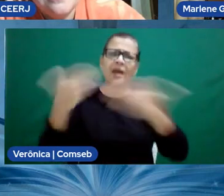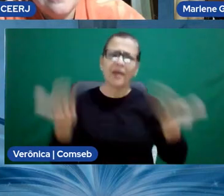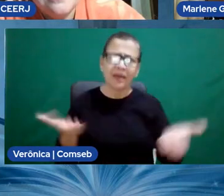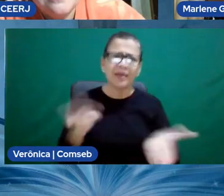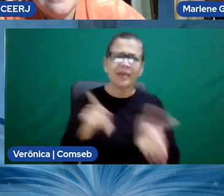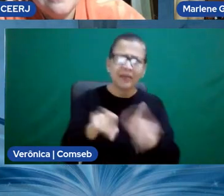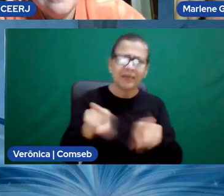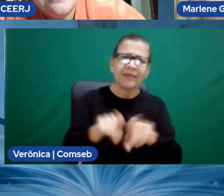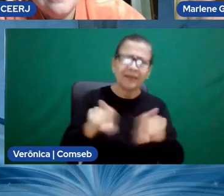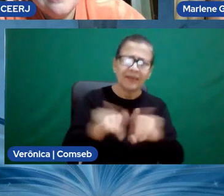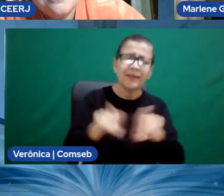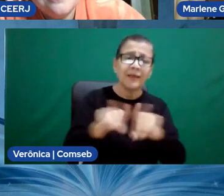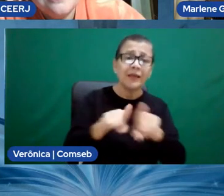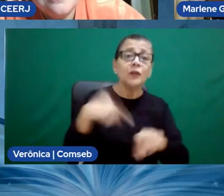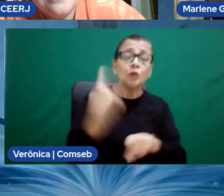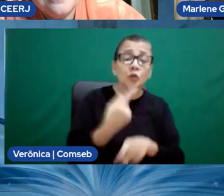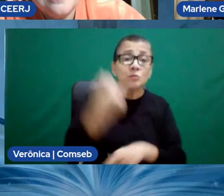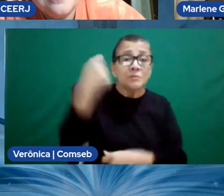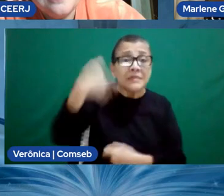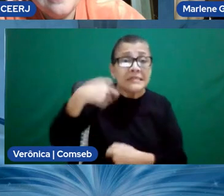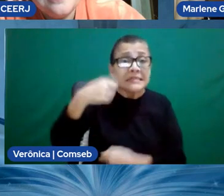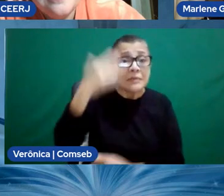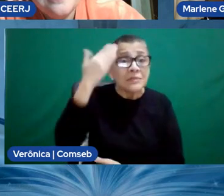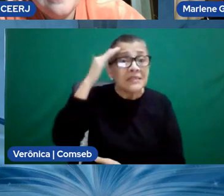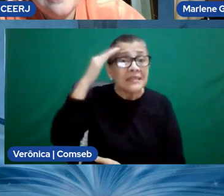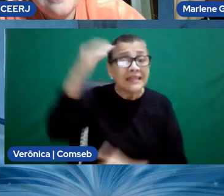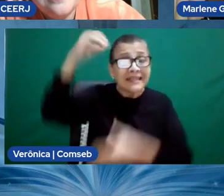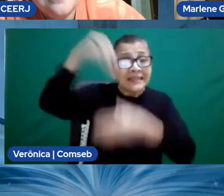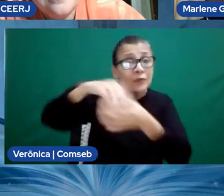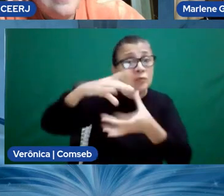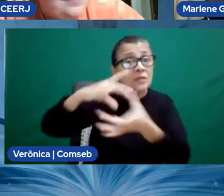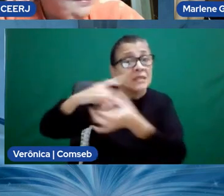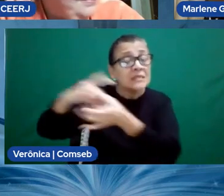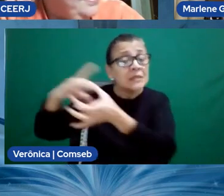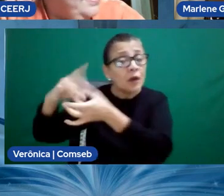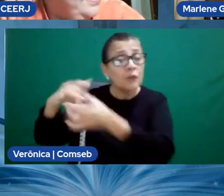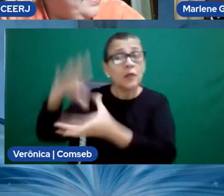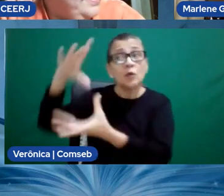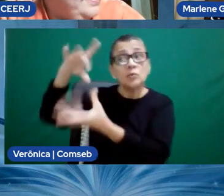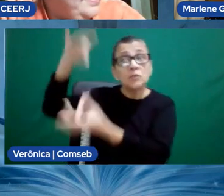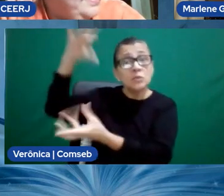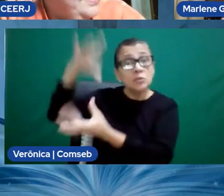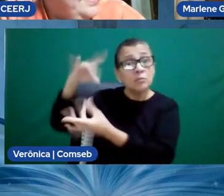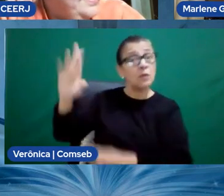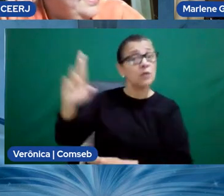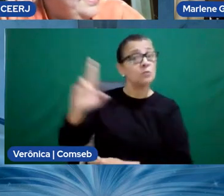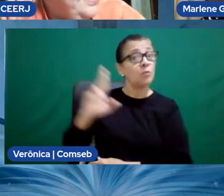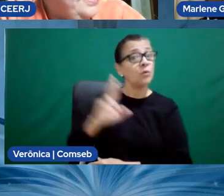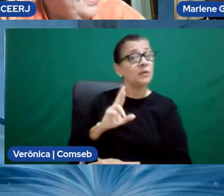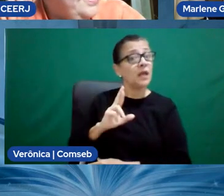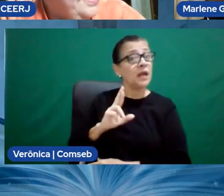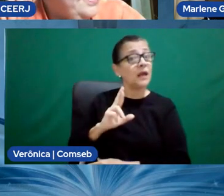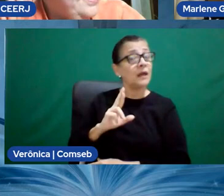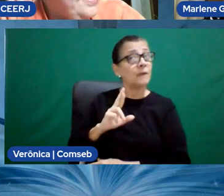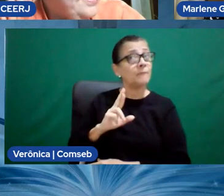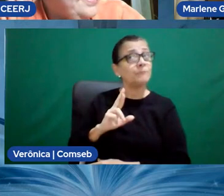precisa entender isso também dentro desse contexto. Quando os espíritos responderam, eles já começaram daquele, né, com aquela afirmação, o